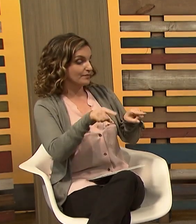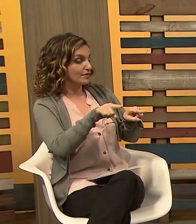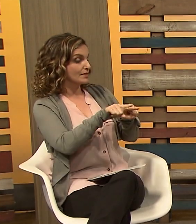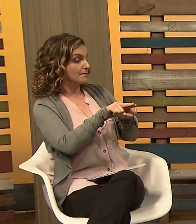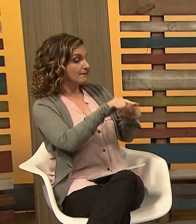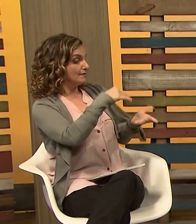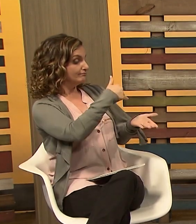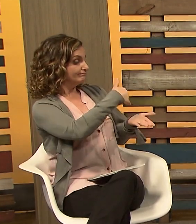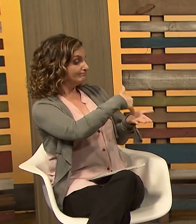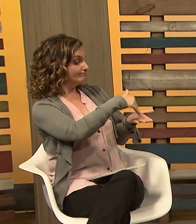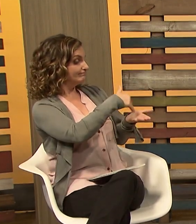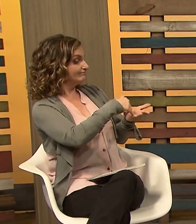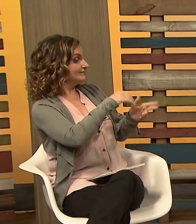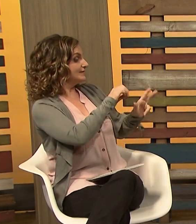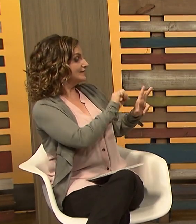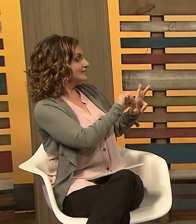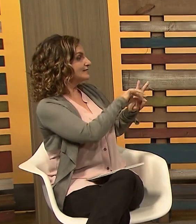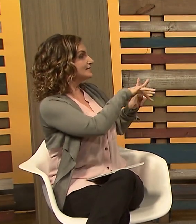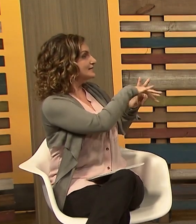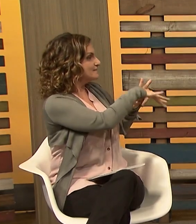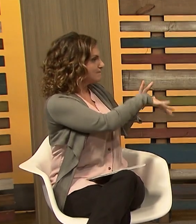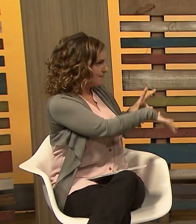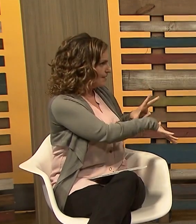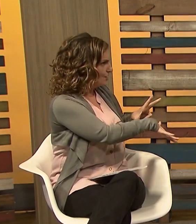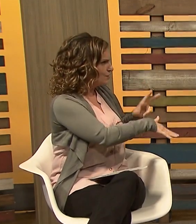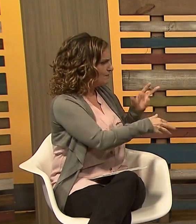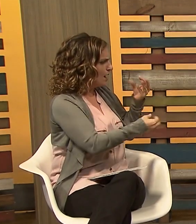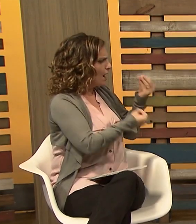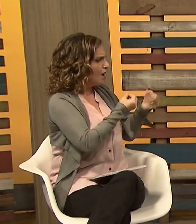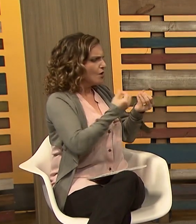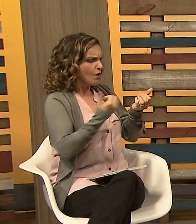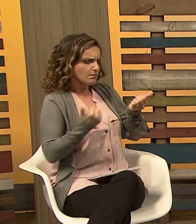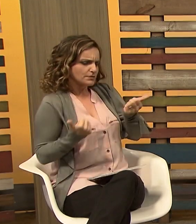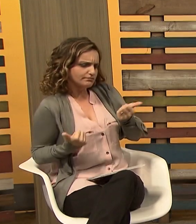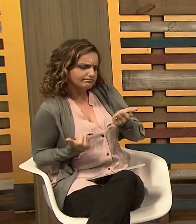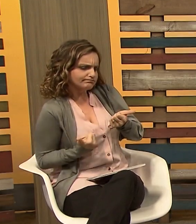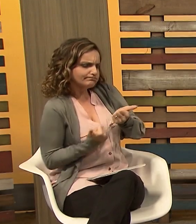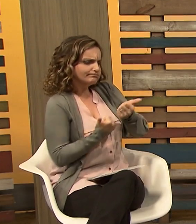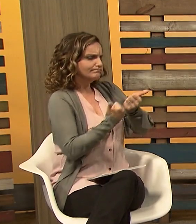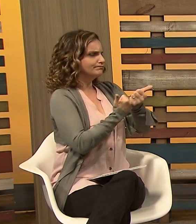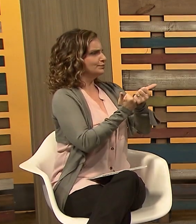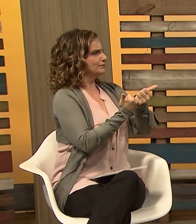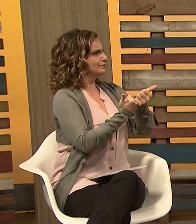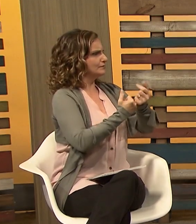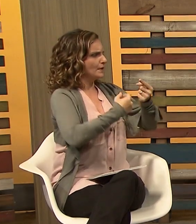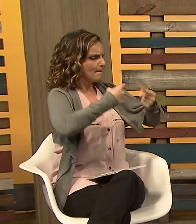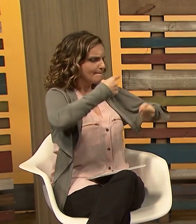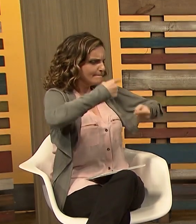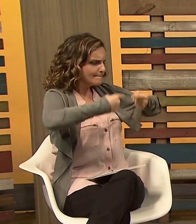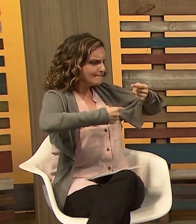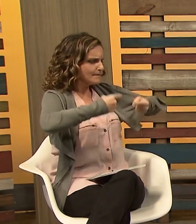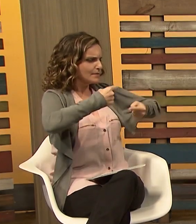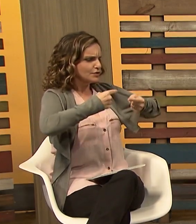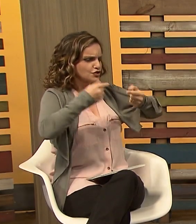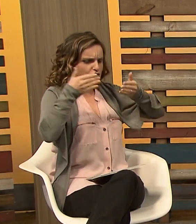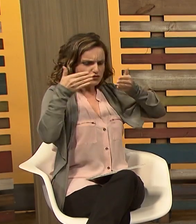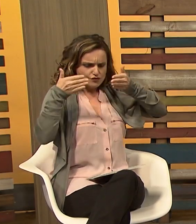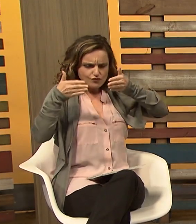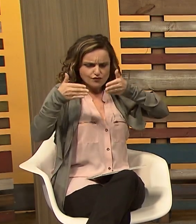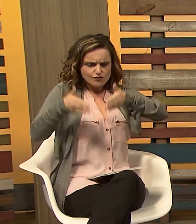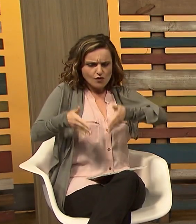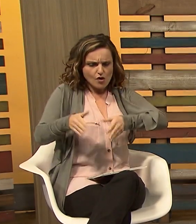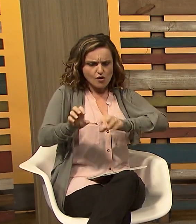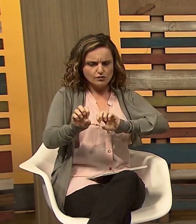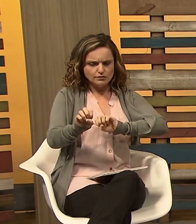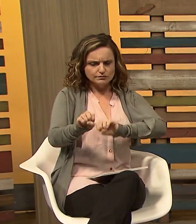no FNDE e até mesmo como presidente daquela instituição contribui com a